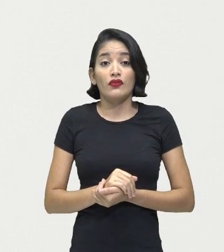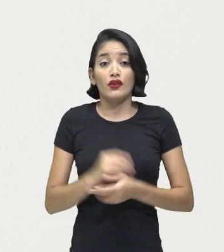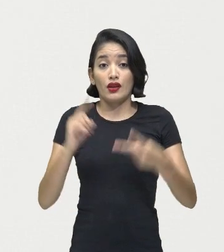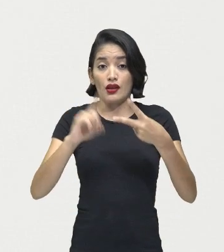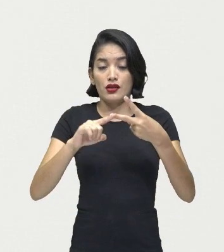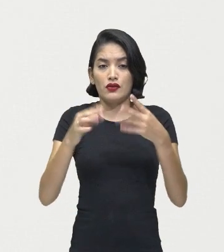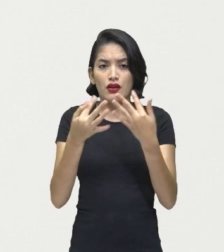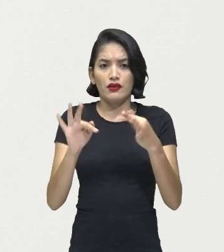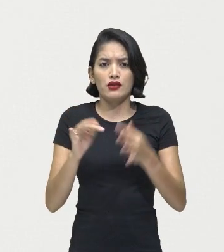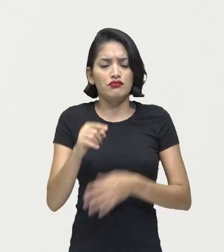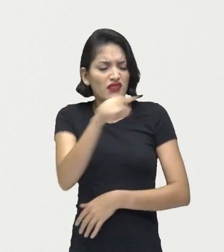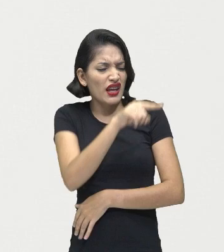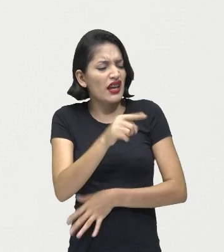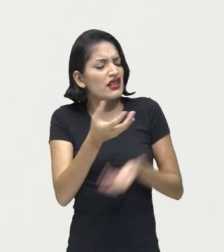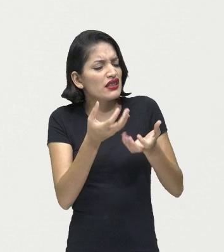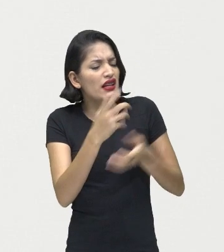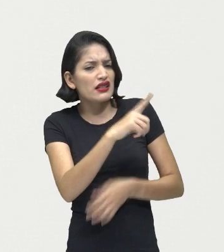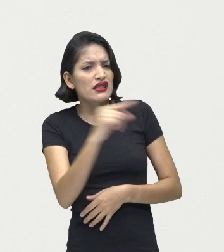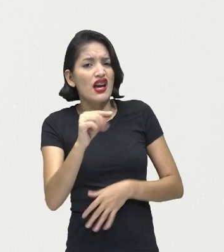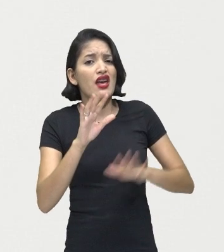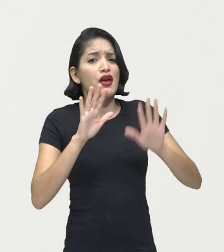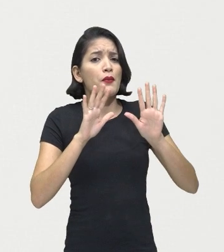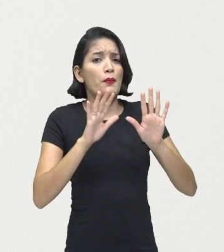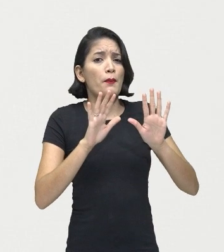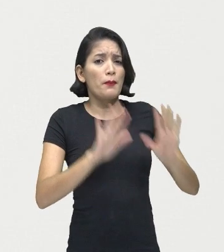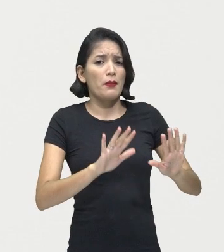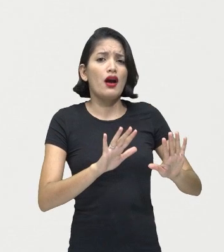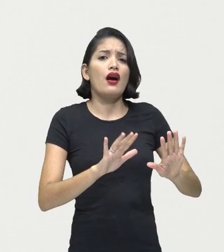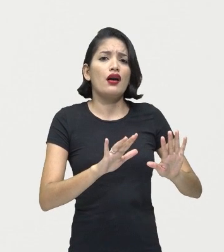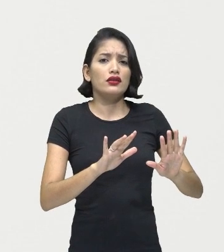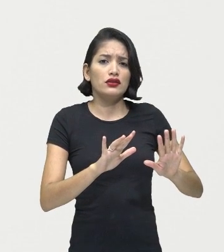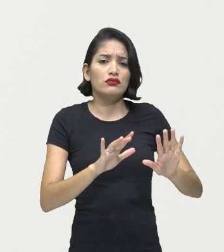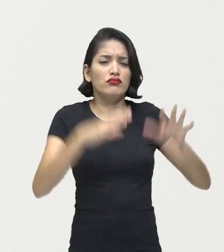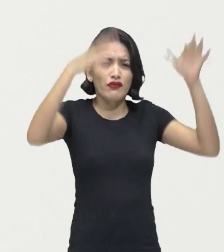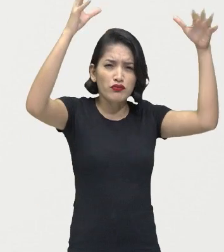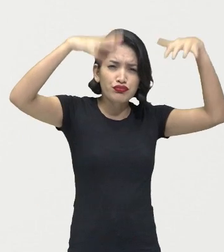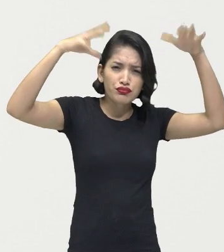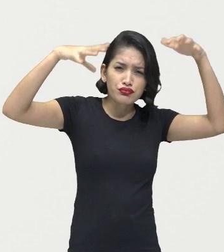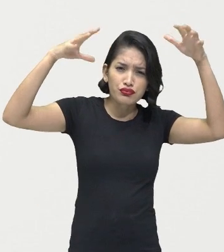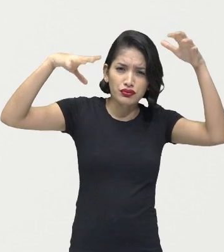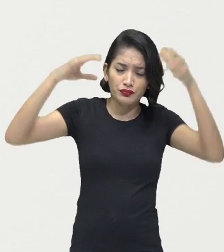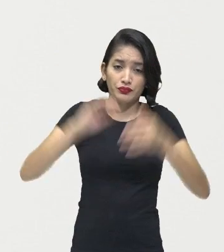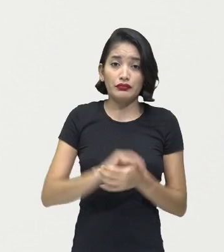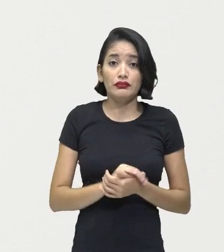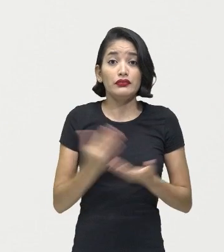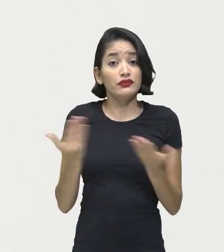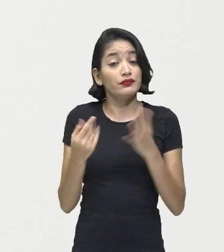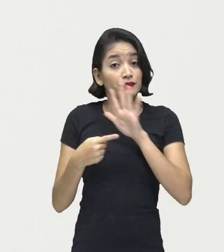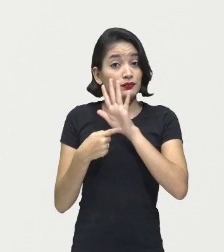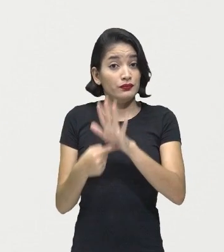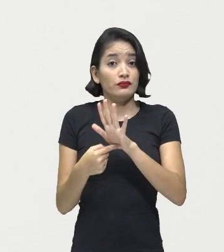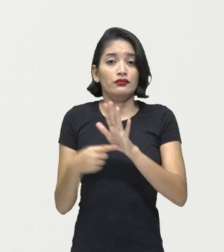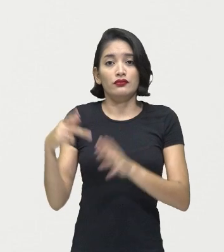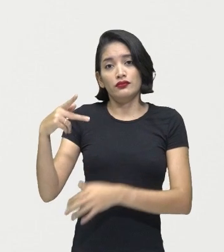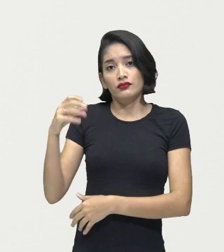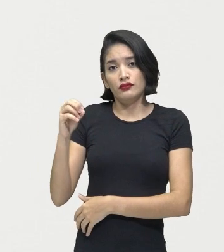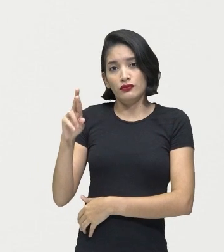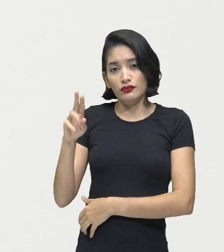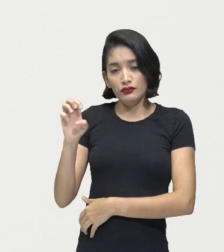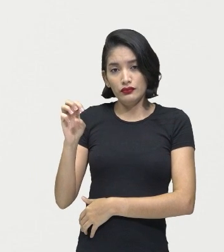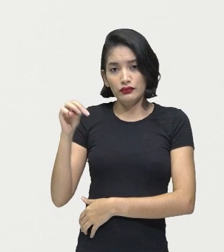estava chovendo. Então, observe que agora aparece a conjunção porém, que tem um sentido